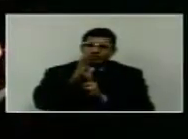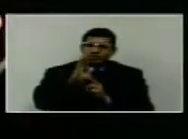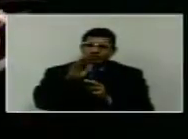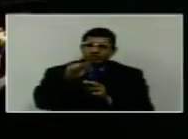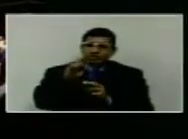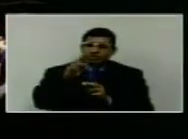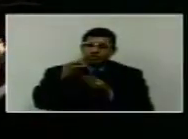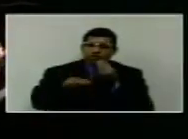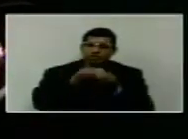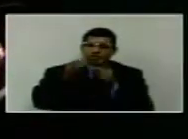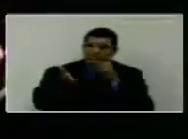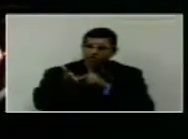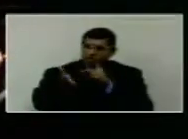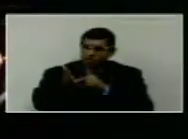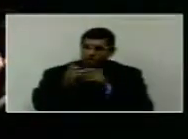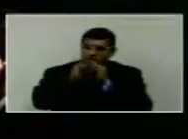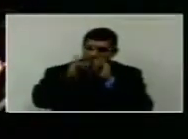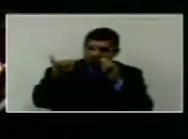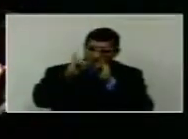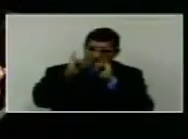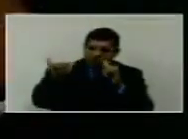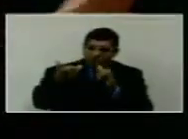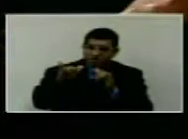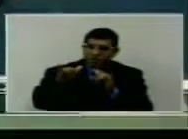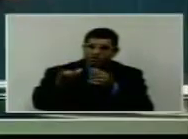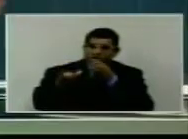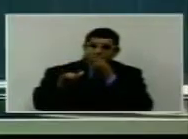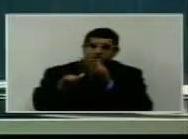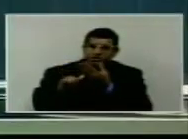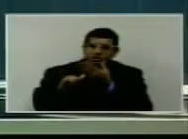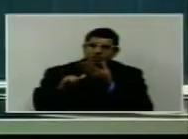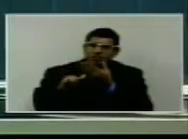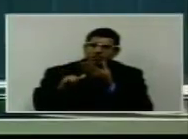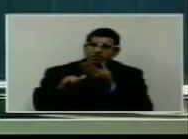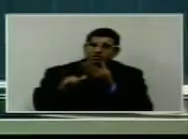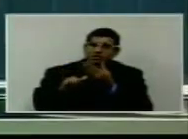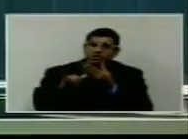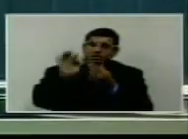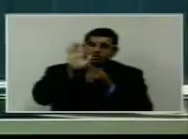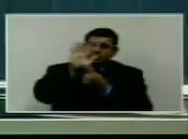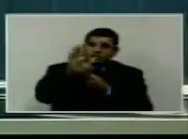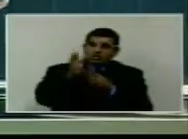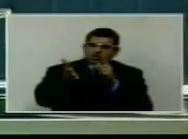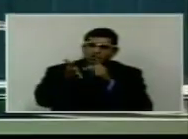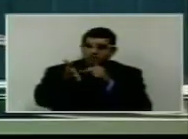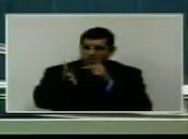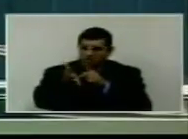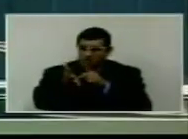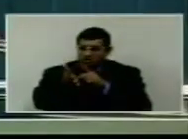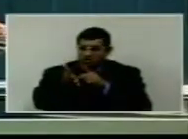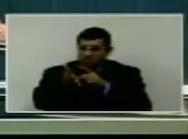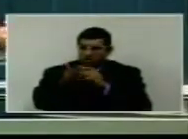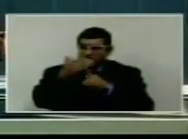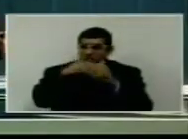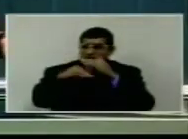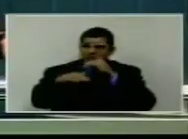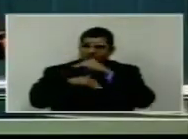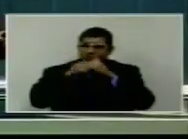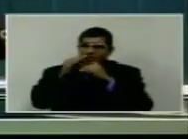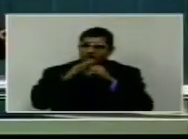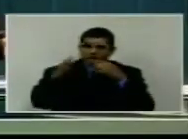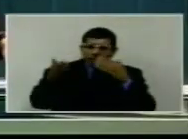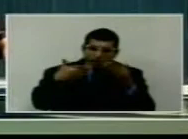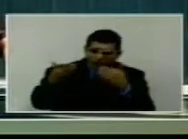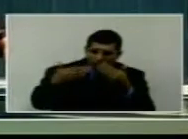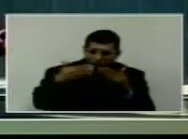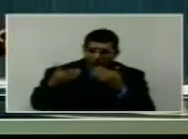Arsan como verdade em relação a essas informações. Isso repõe a verdade sobre todo esse